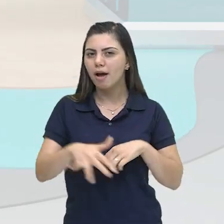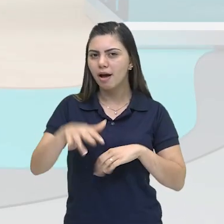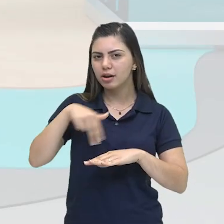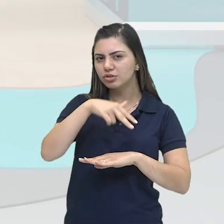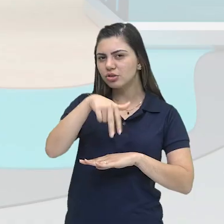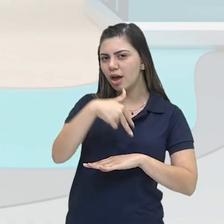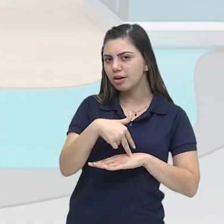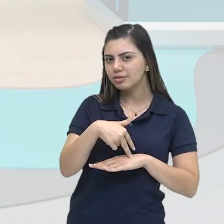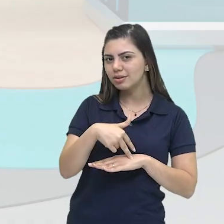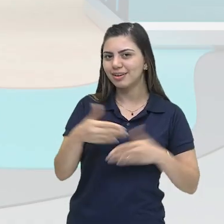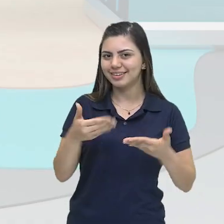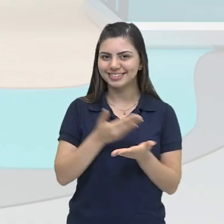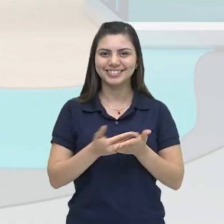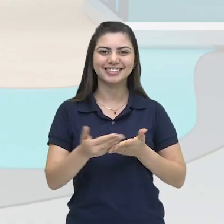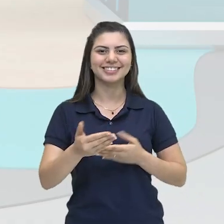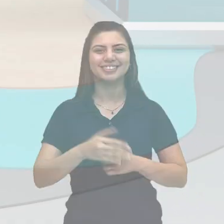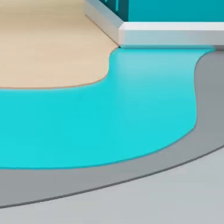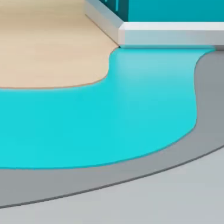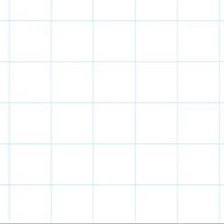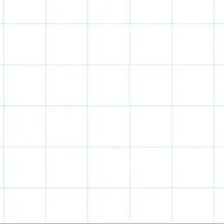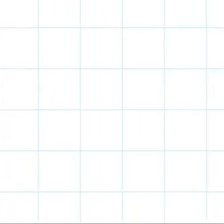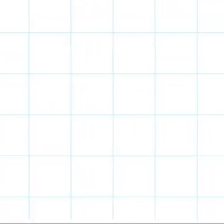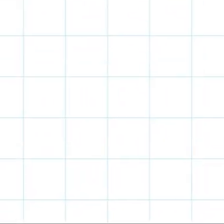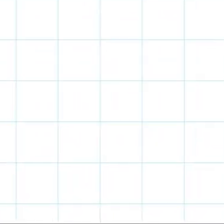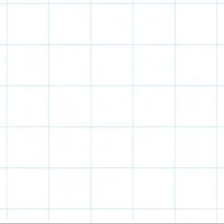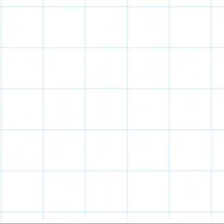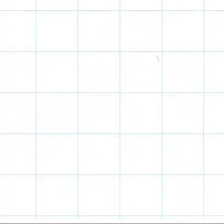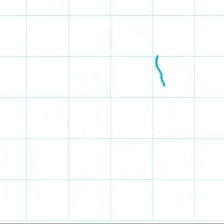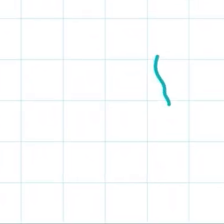da ginástica? Então vem comigo.